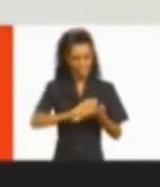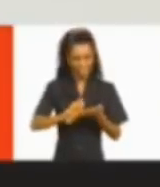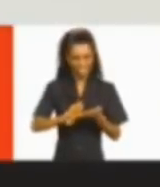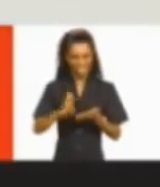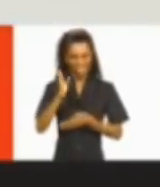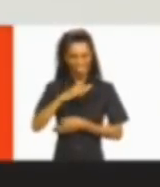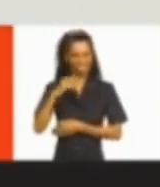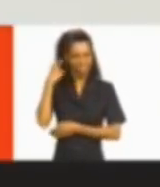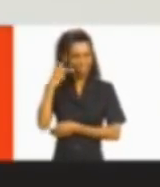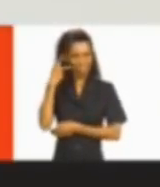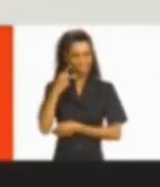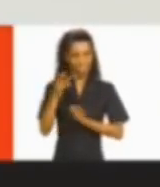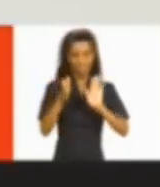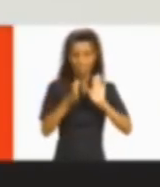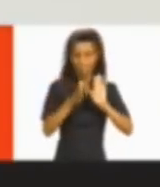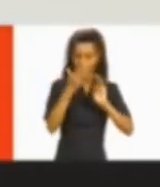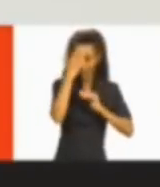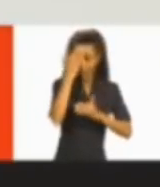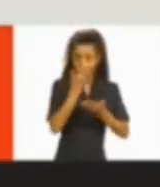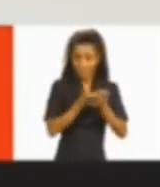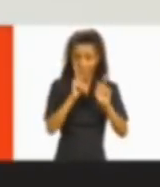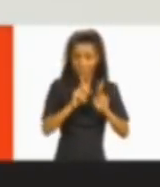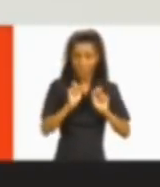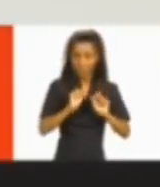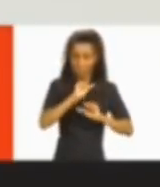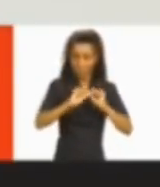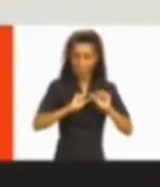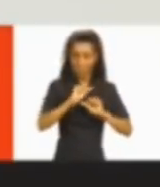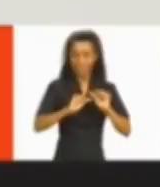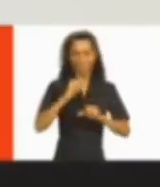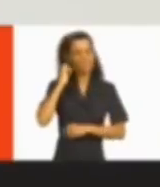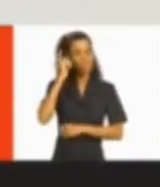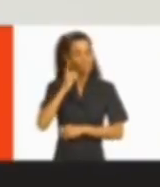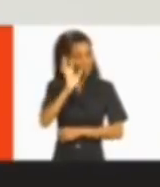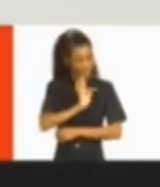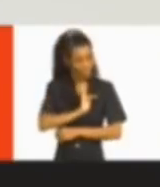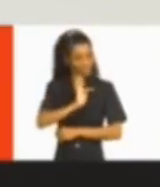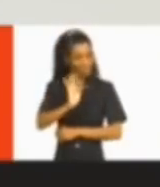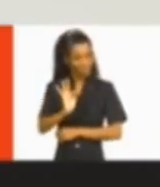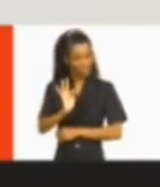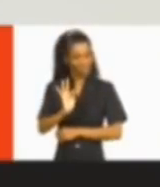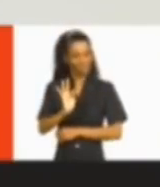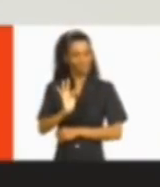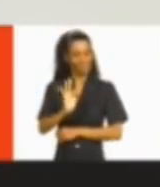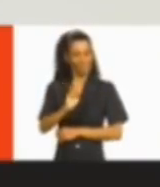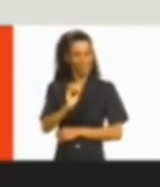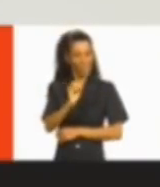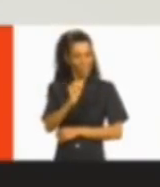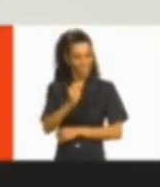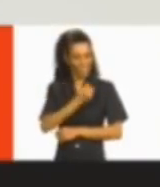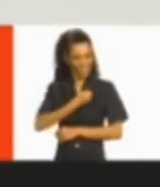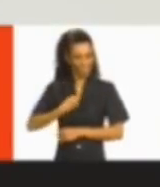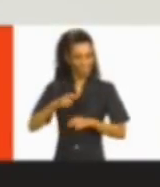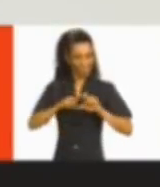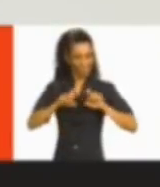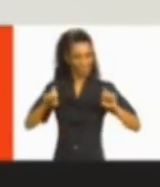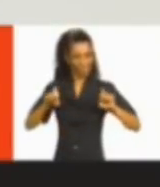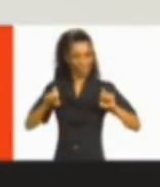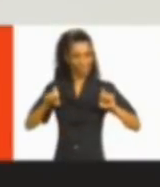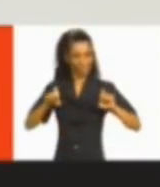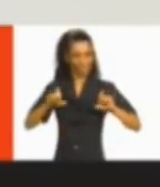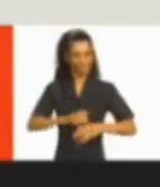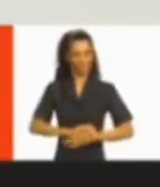é apostar em quem tem coragem e firmeza para transformá-la. Para a deputada federal, Rosa Barbeiro, meu